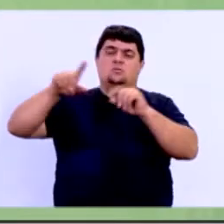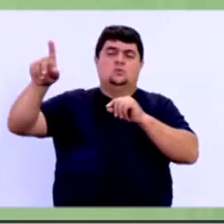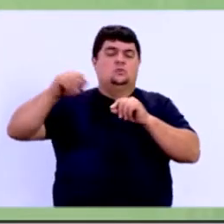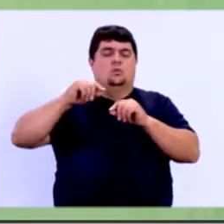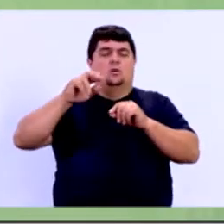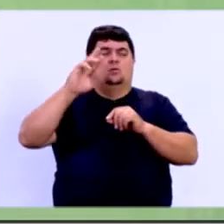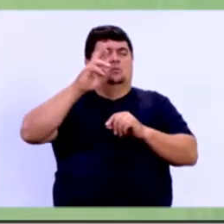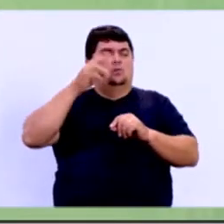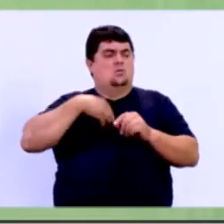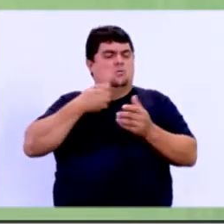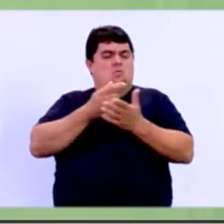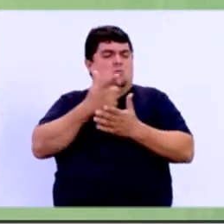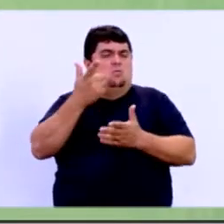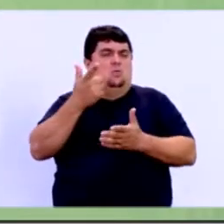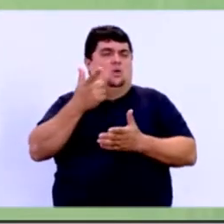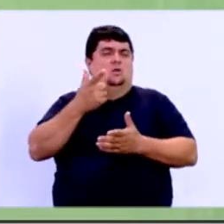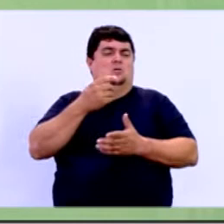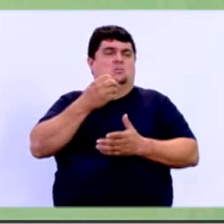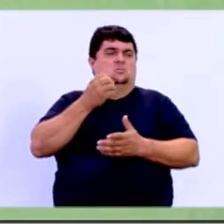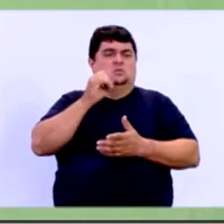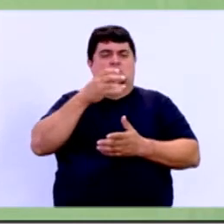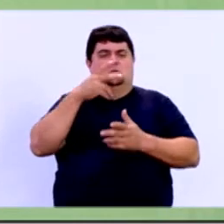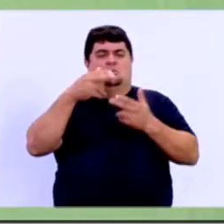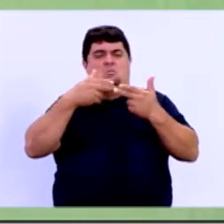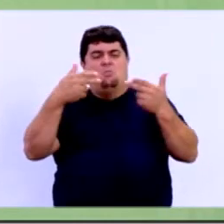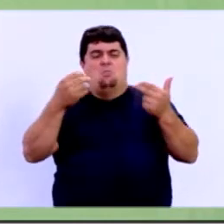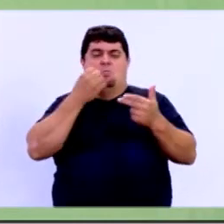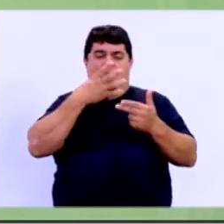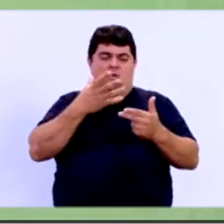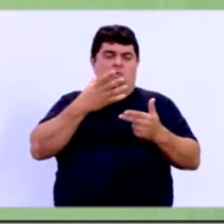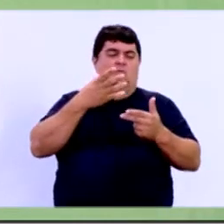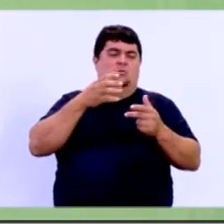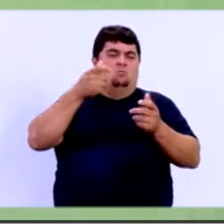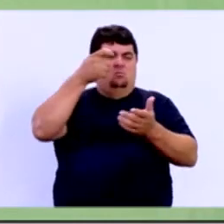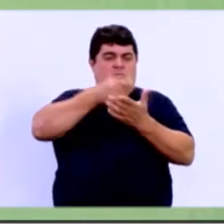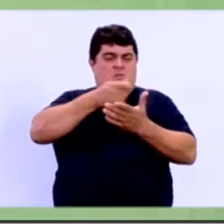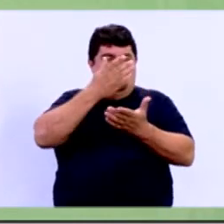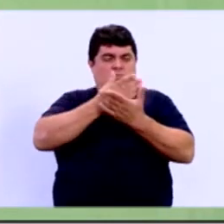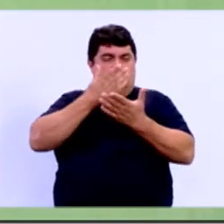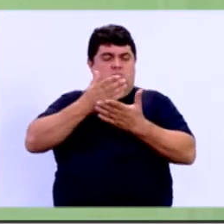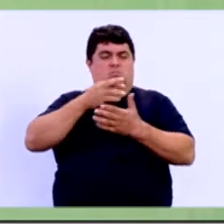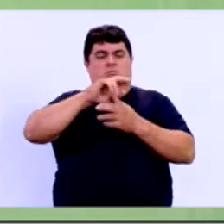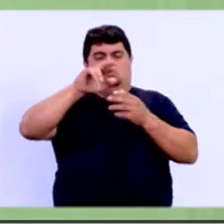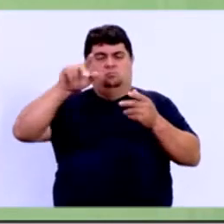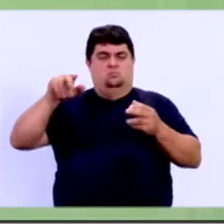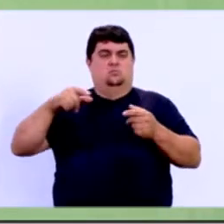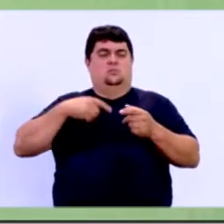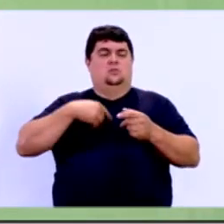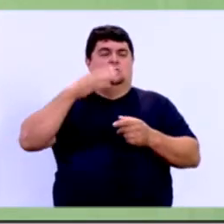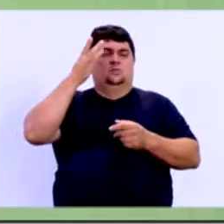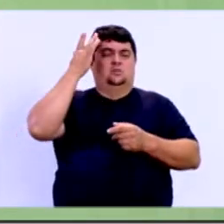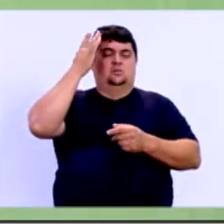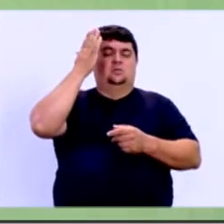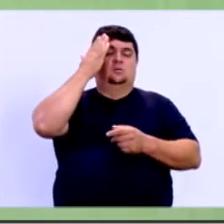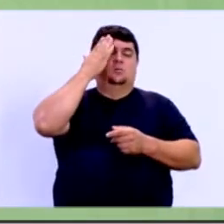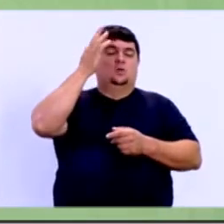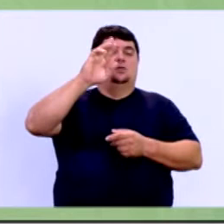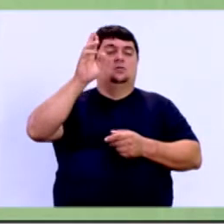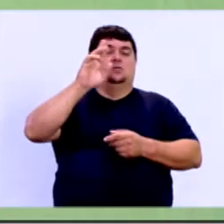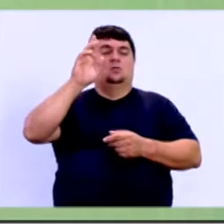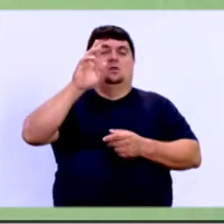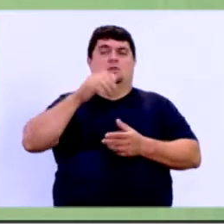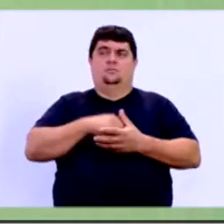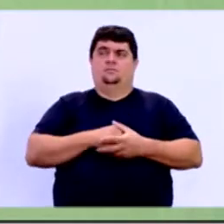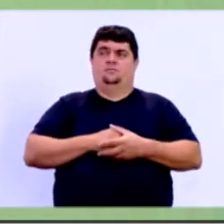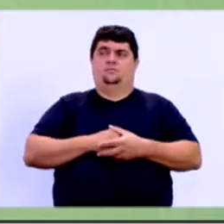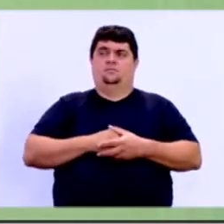critérios dentro de confiabilidade, qualidade, segurança, pagamento a prazo, e ele vai identificar quem são esses fornecedores. Ele